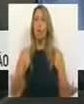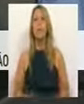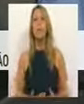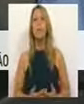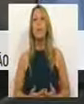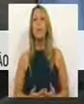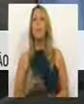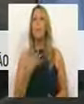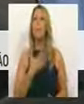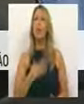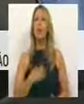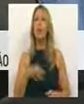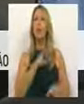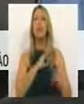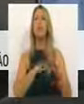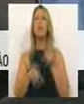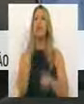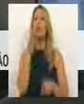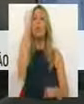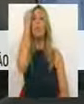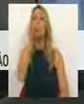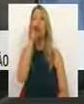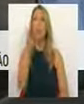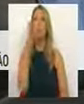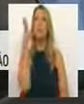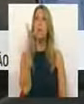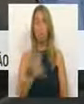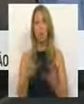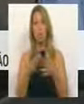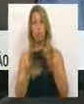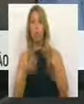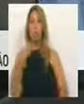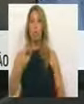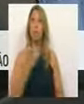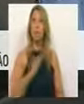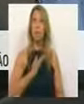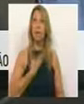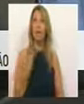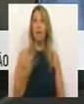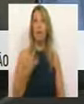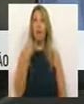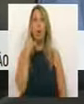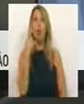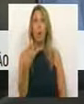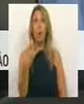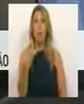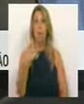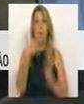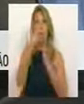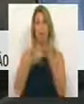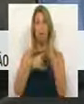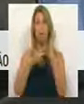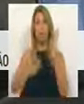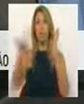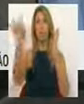Gostava, Sr. Professor, de lhe dizer que efetivamente o Grupo Parlamentar do PSD reconhece no seu texto os valores e